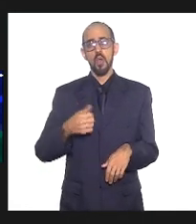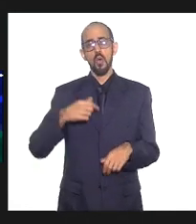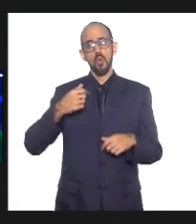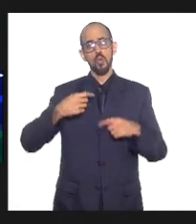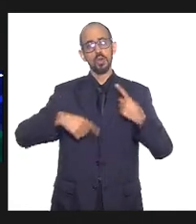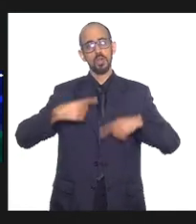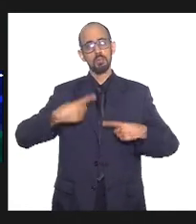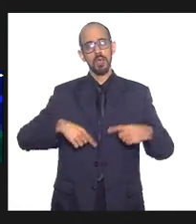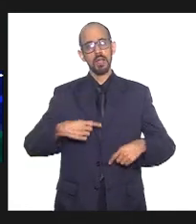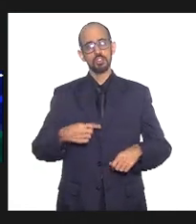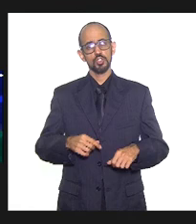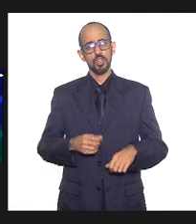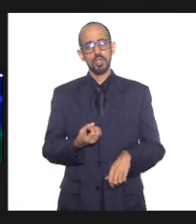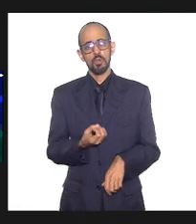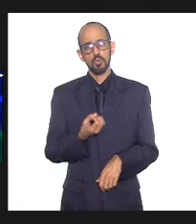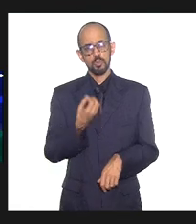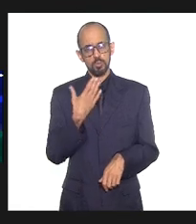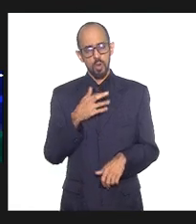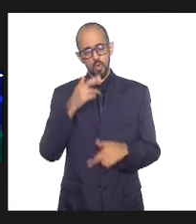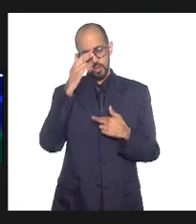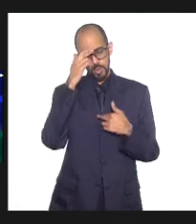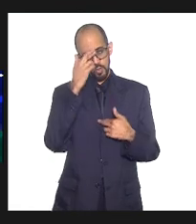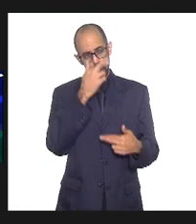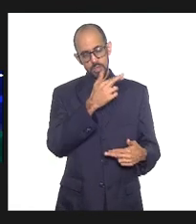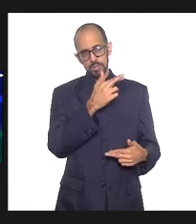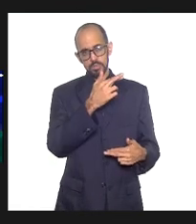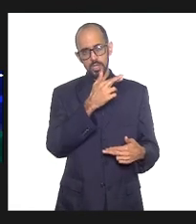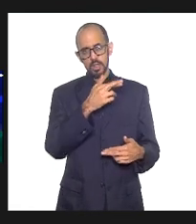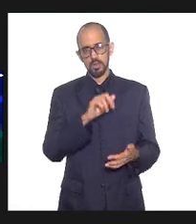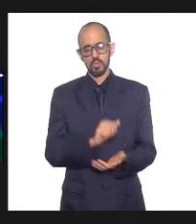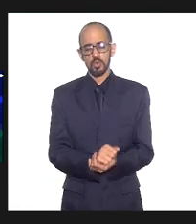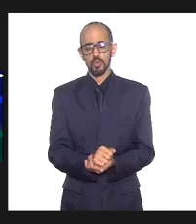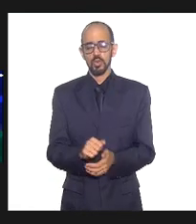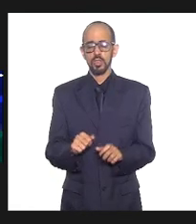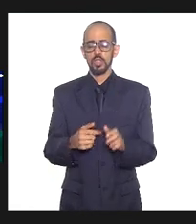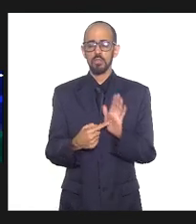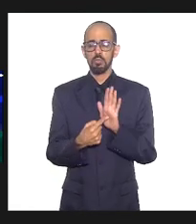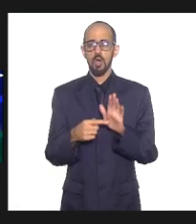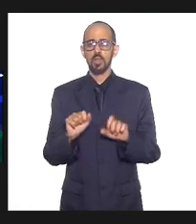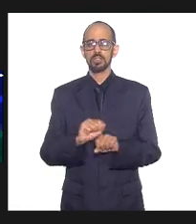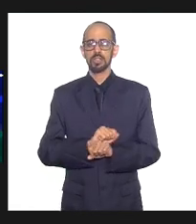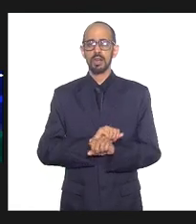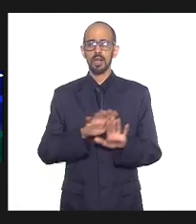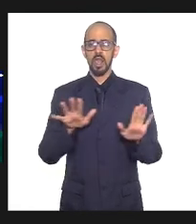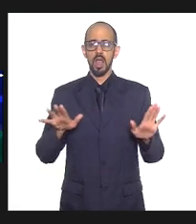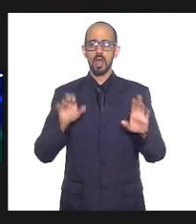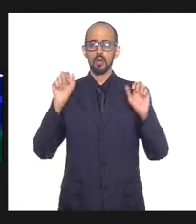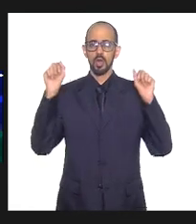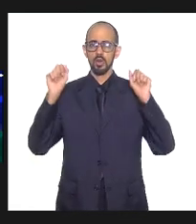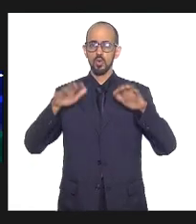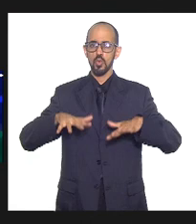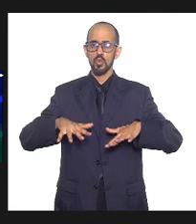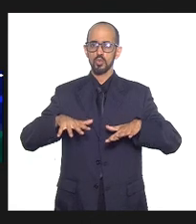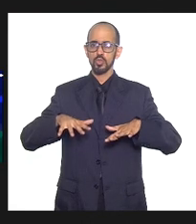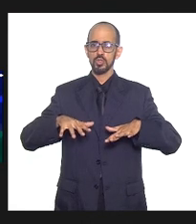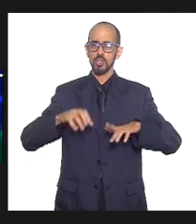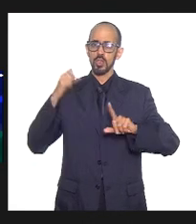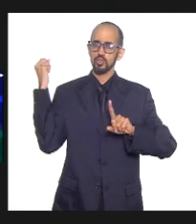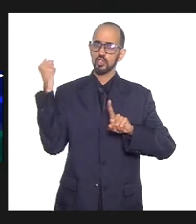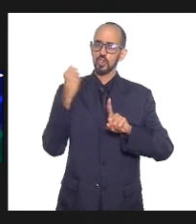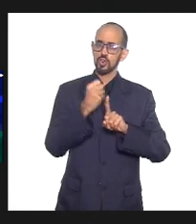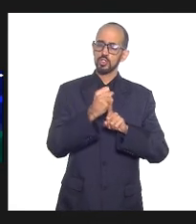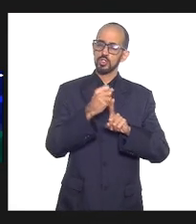é um debate respeitoso e que traz à luz desse processo todo o genocídio